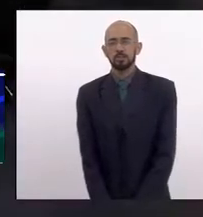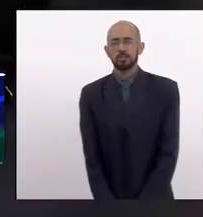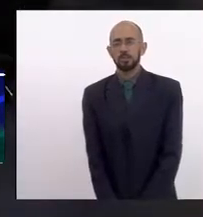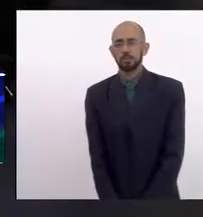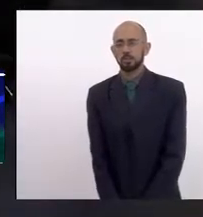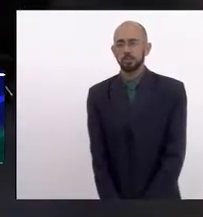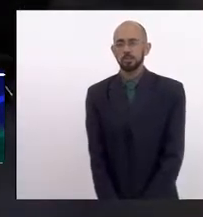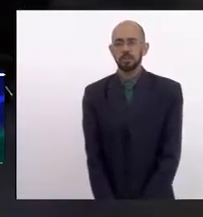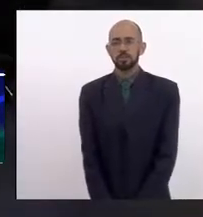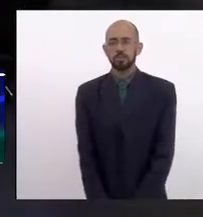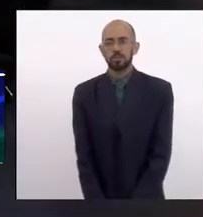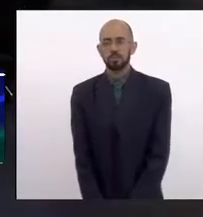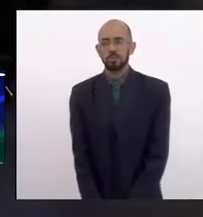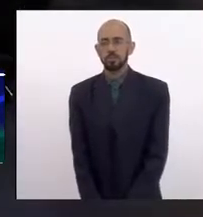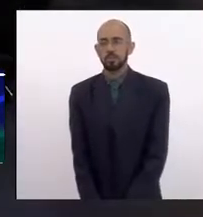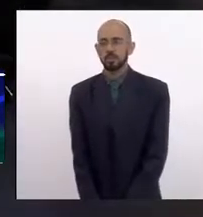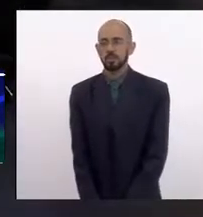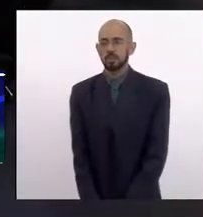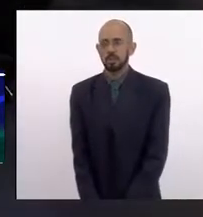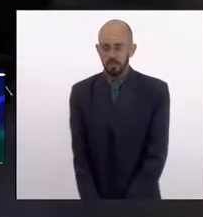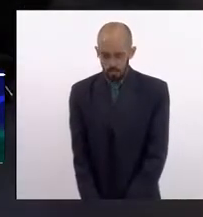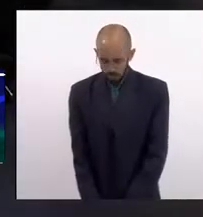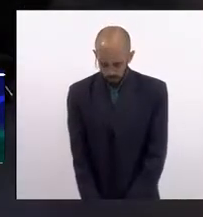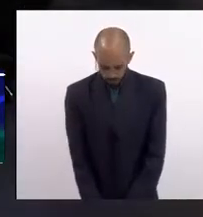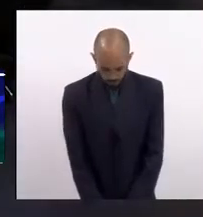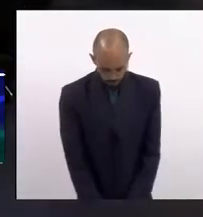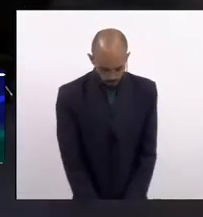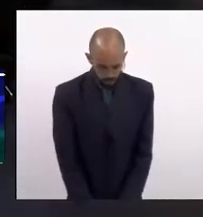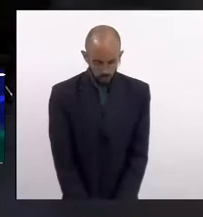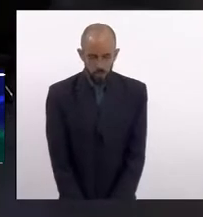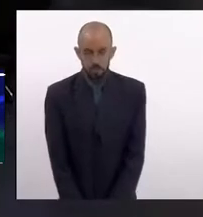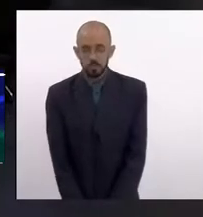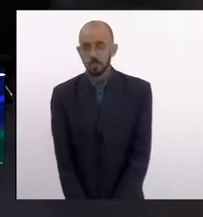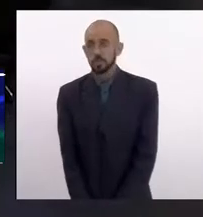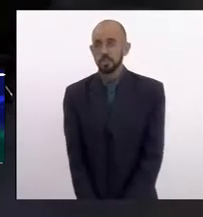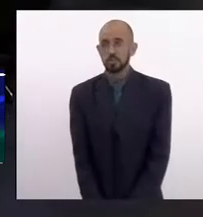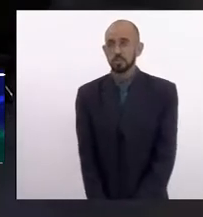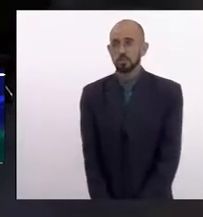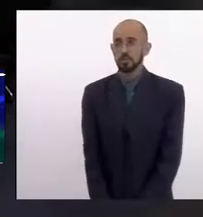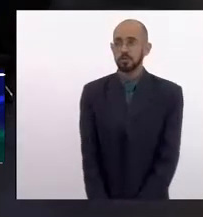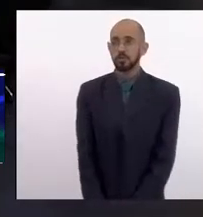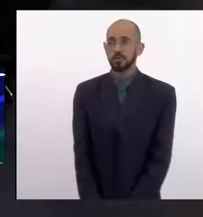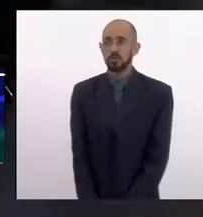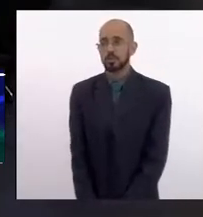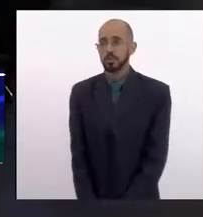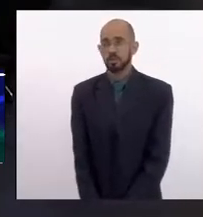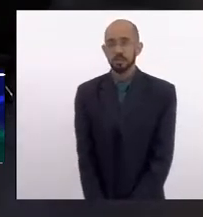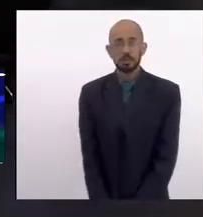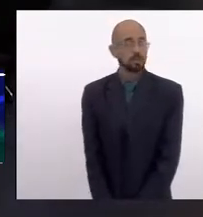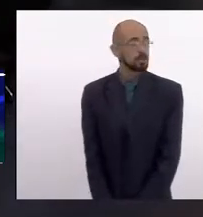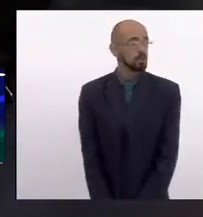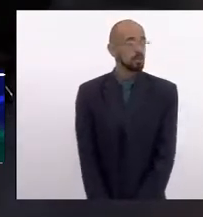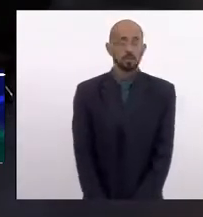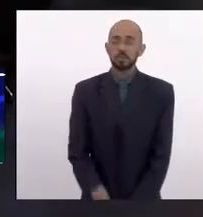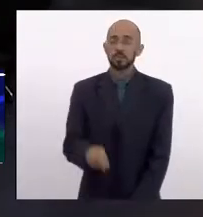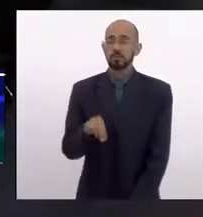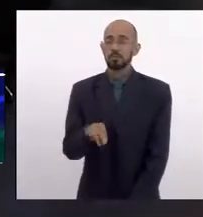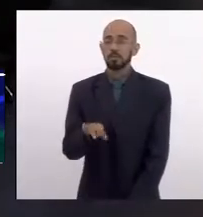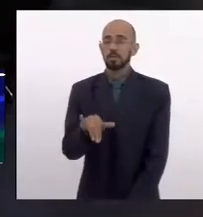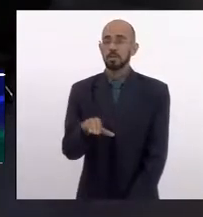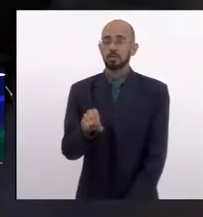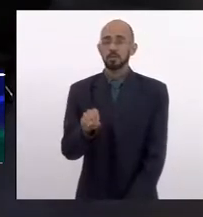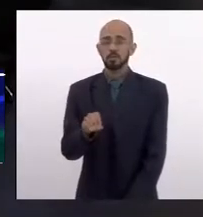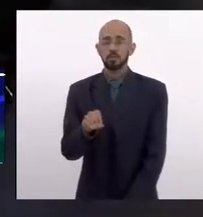E aí é fácil e pela comissão de orçamento